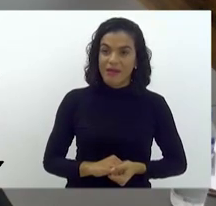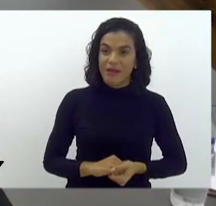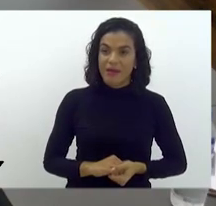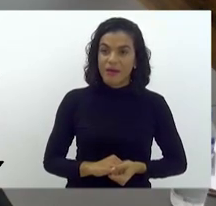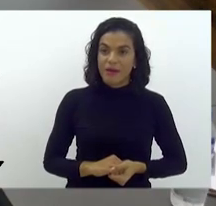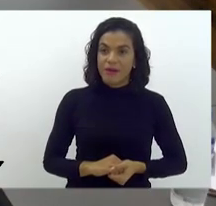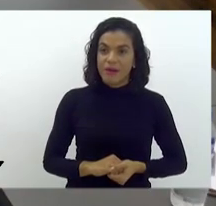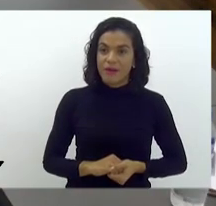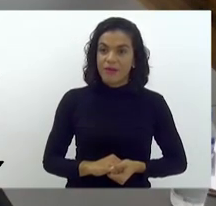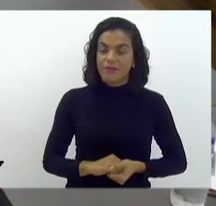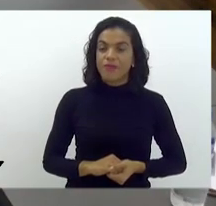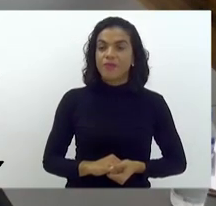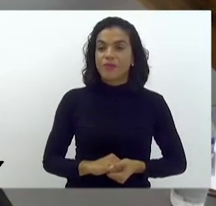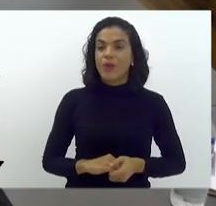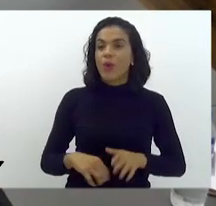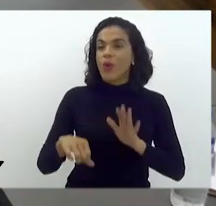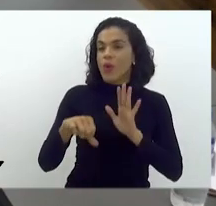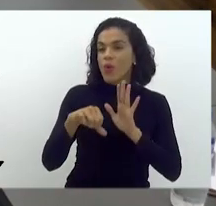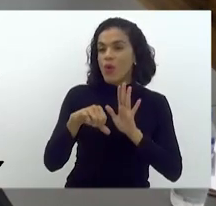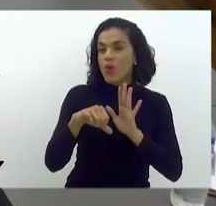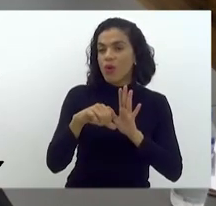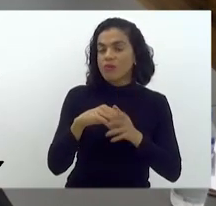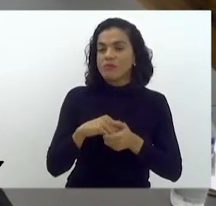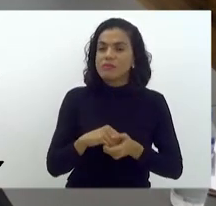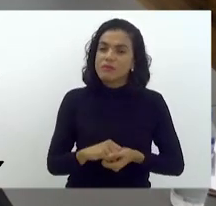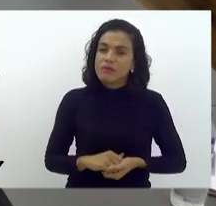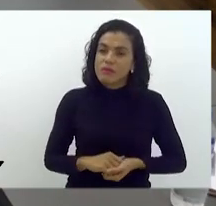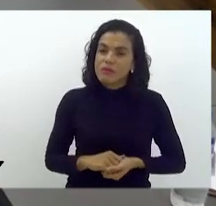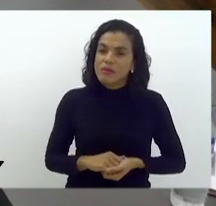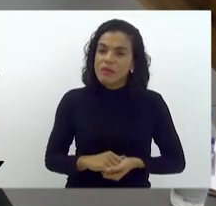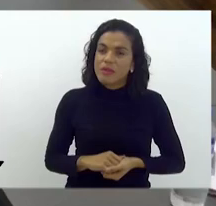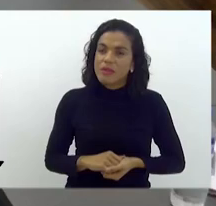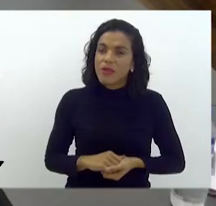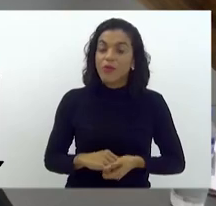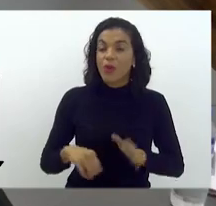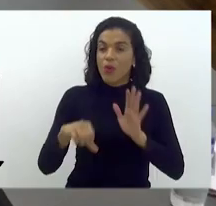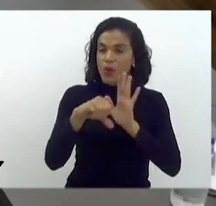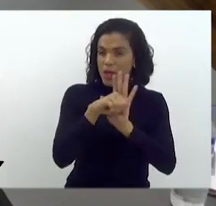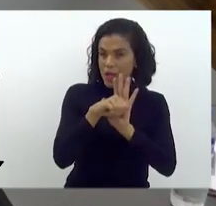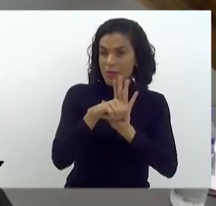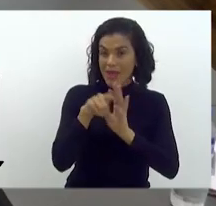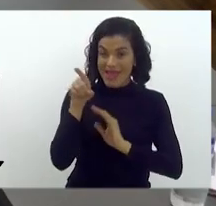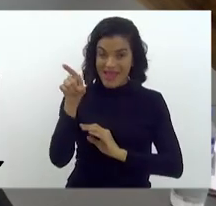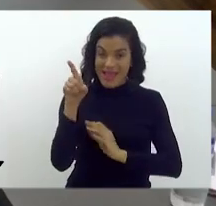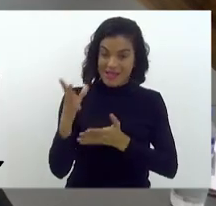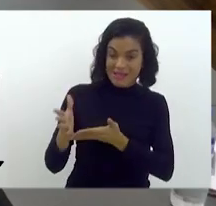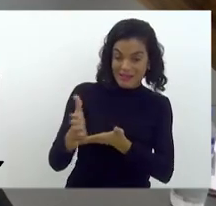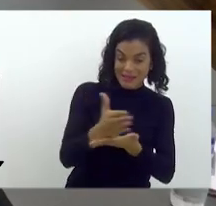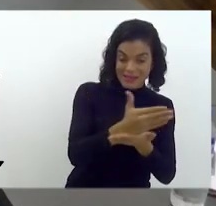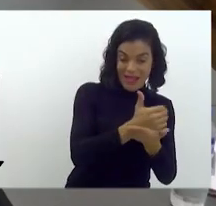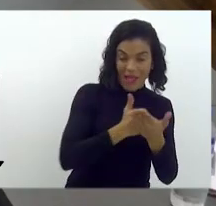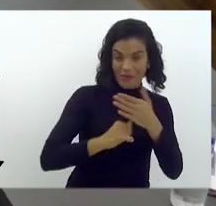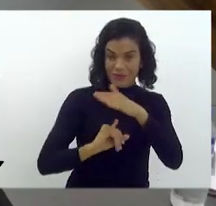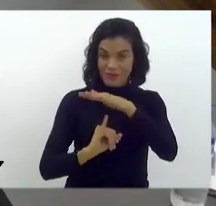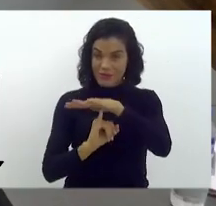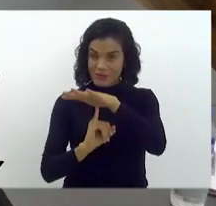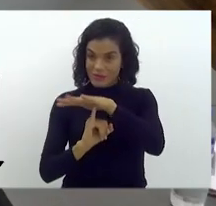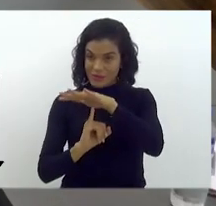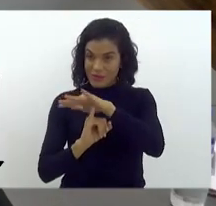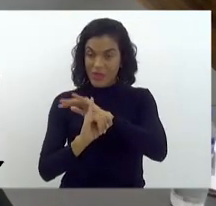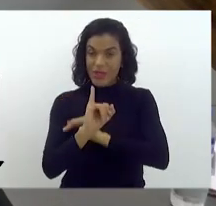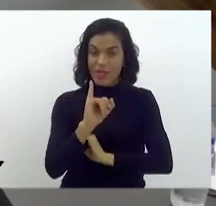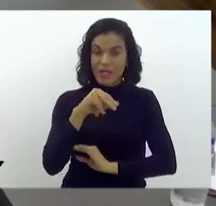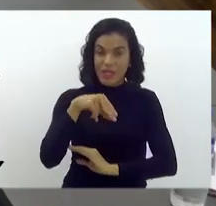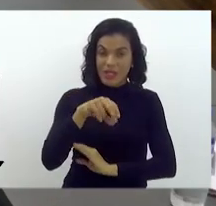crimes praticados em ambiente virtual como acontece a polícia esses dados do wish eles são